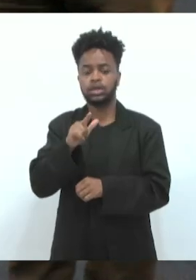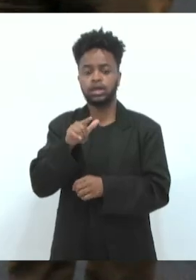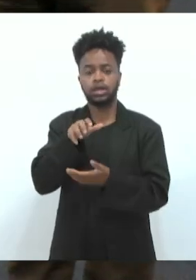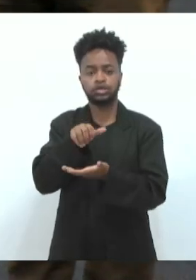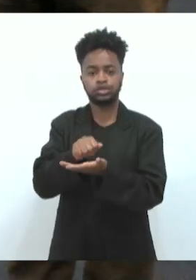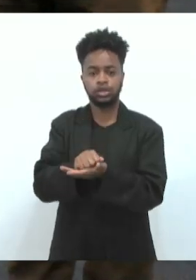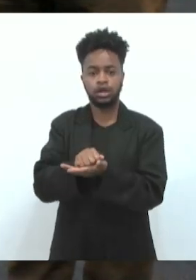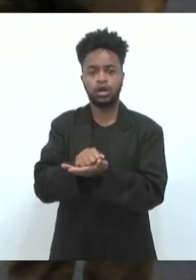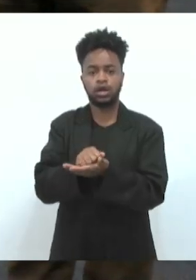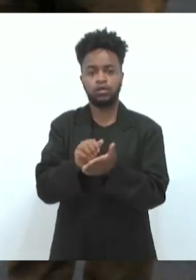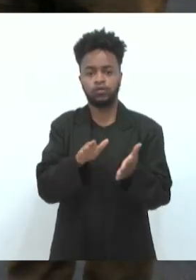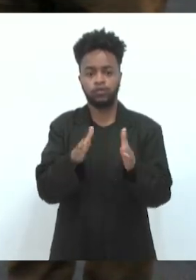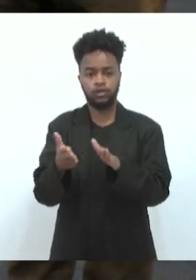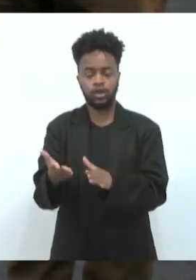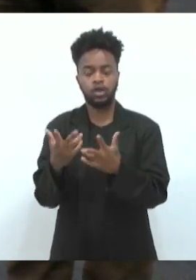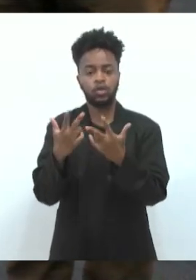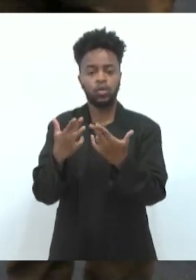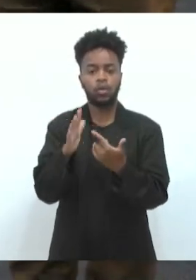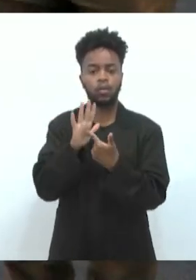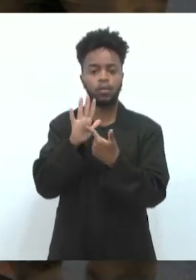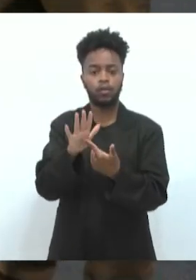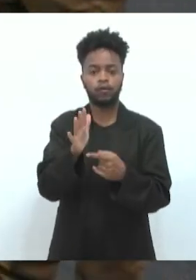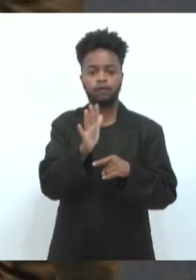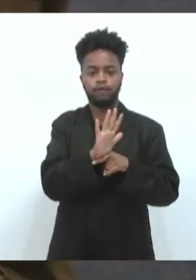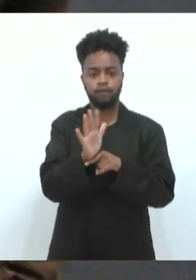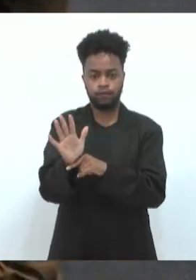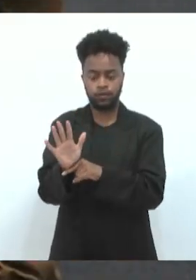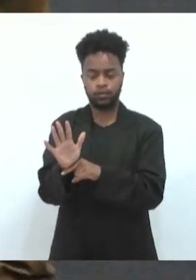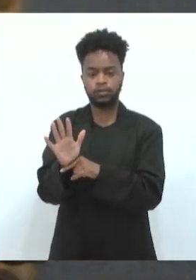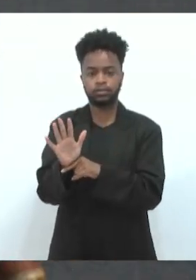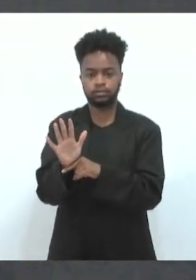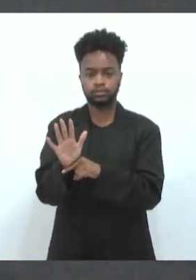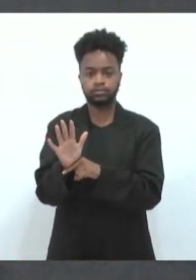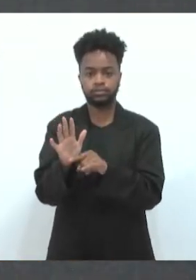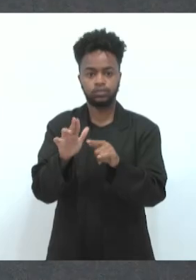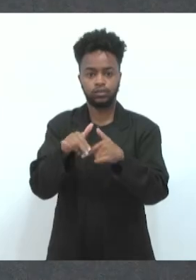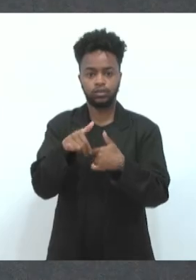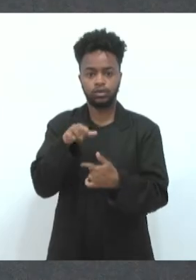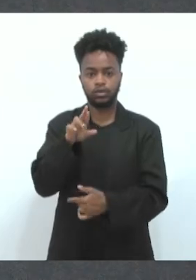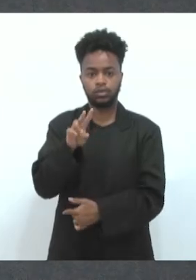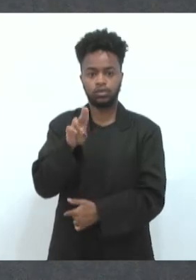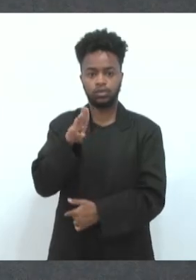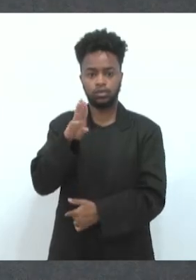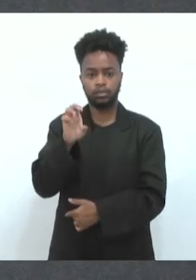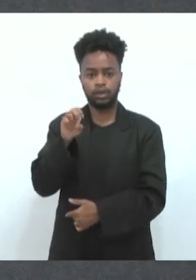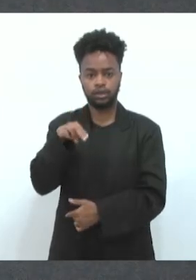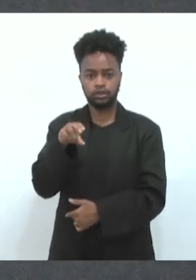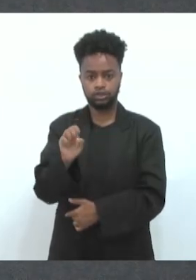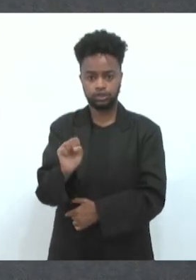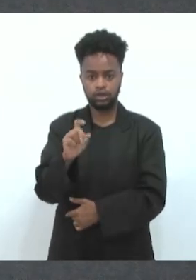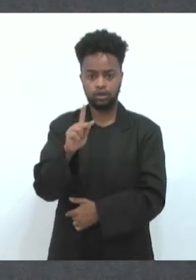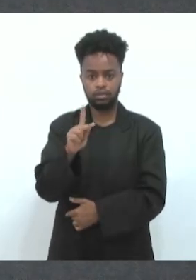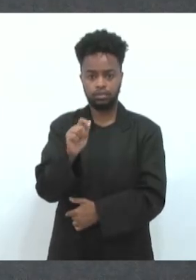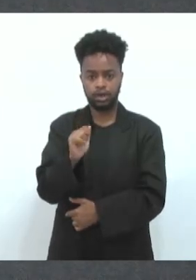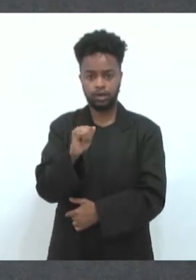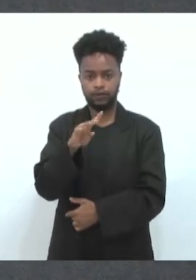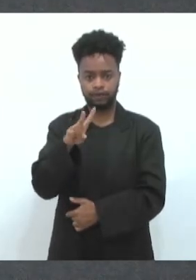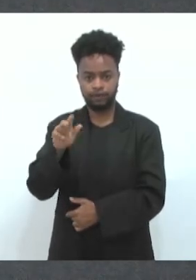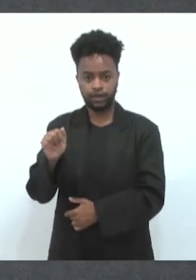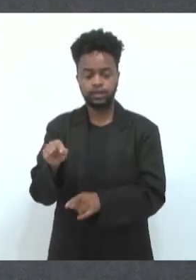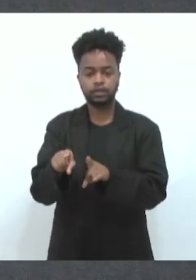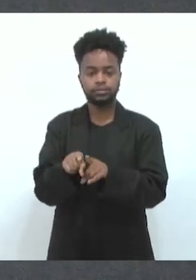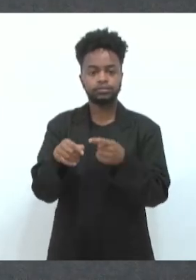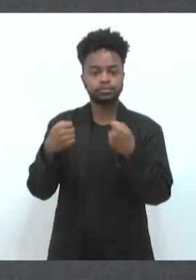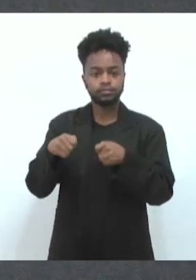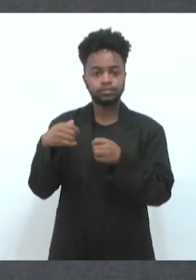está retratado no filme, com a situação, né, do Rubens Paiva, e a gente precisa caminhar para que